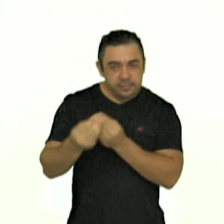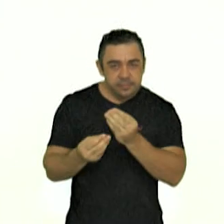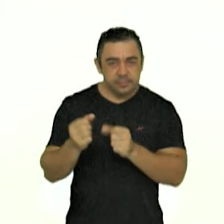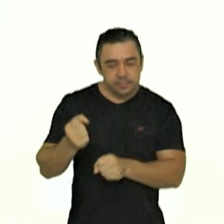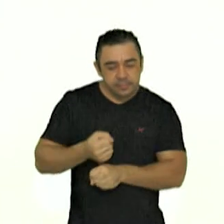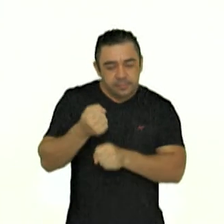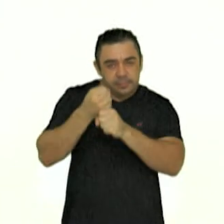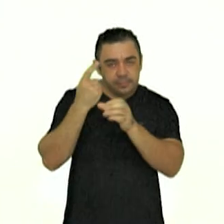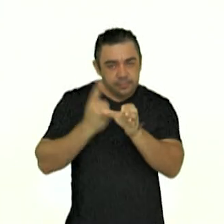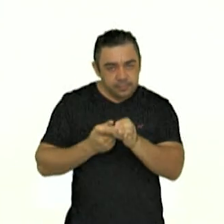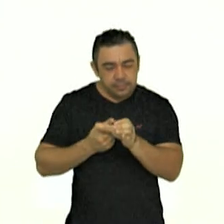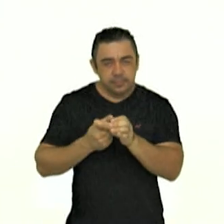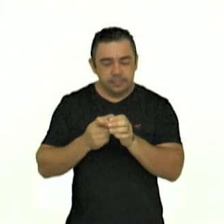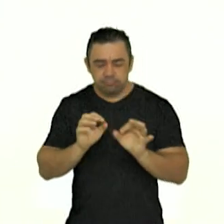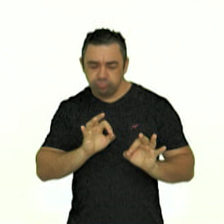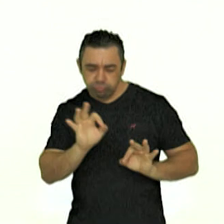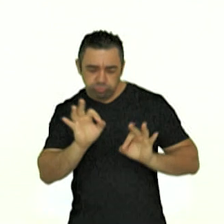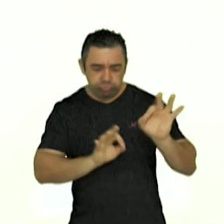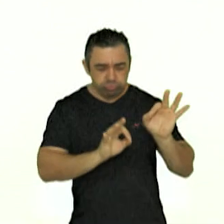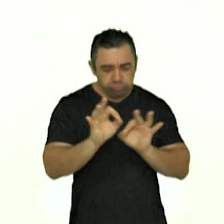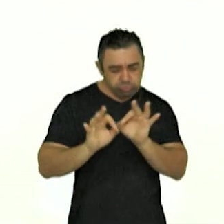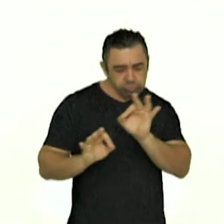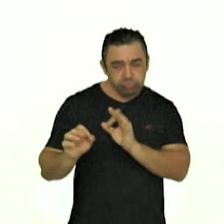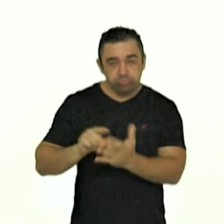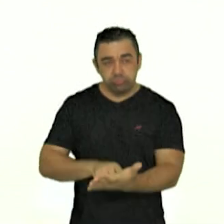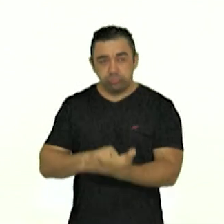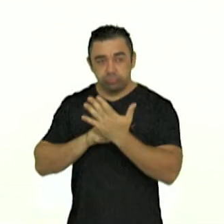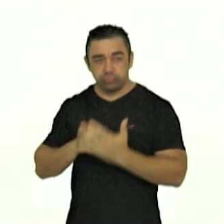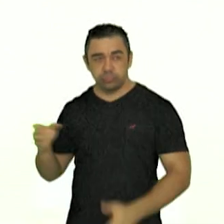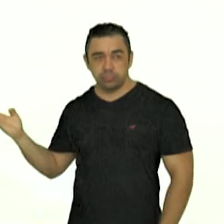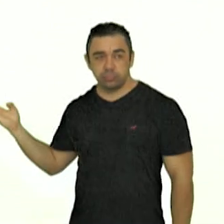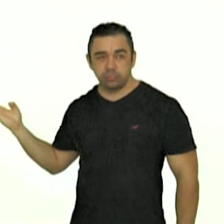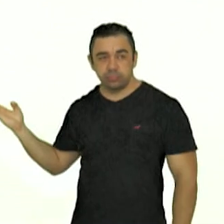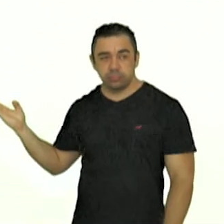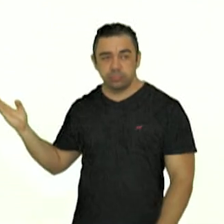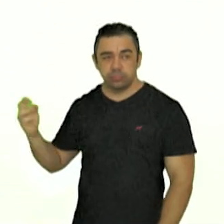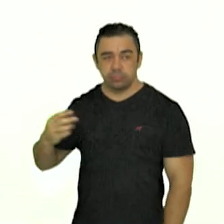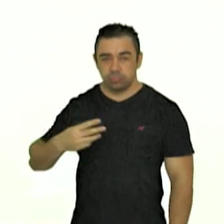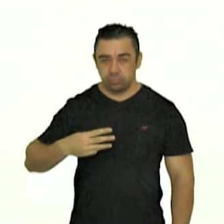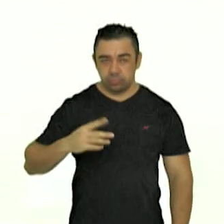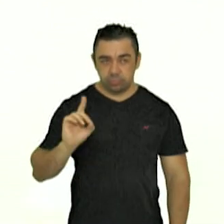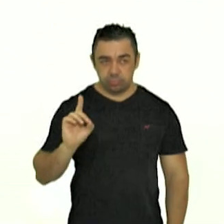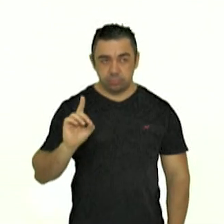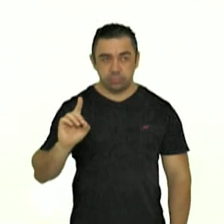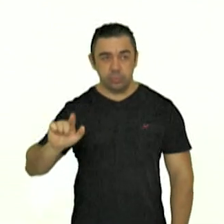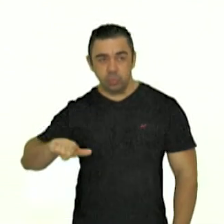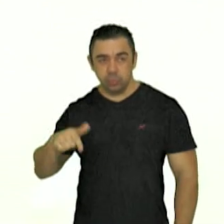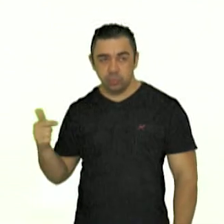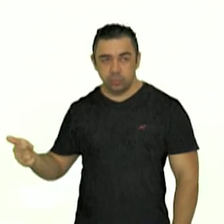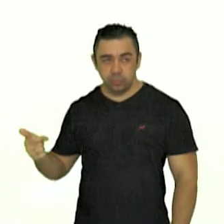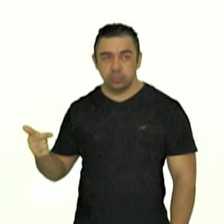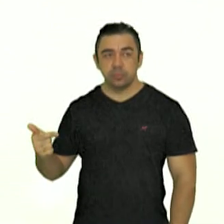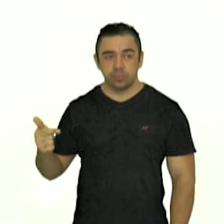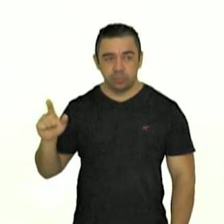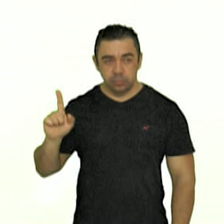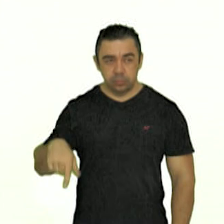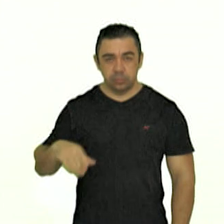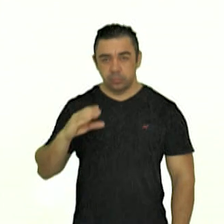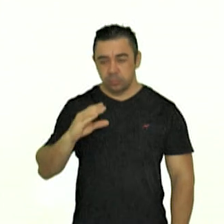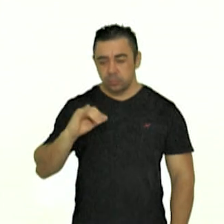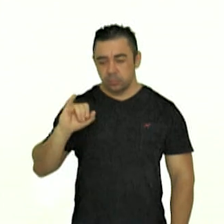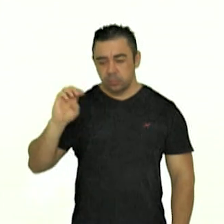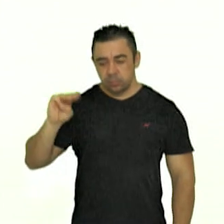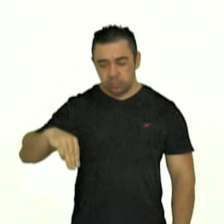e traz uma imagem em 3 dimensões, e o outro que é o SIM, né, que ainda faz